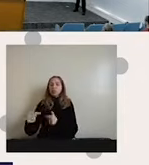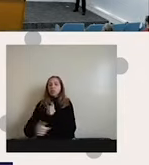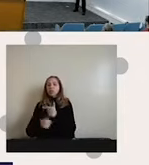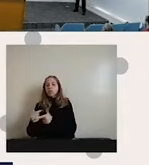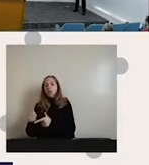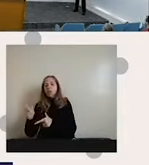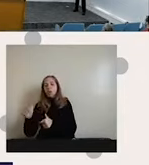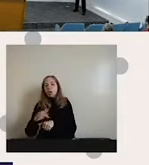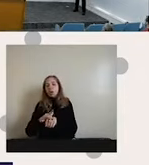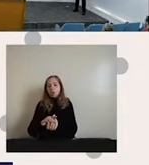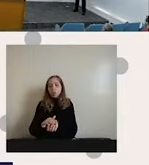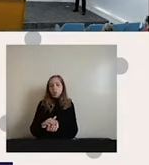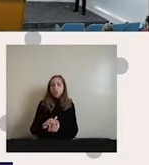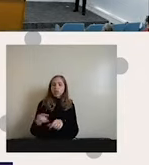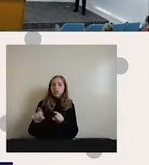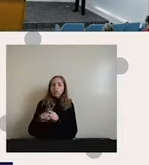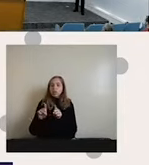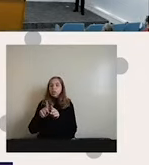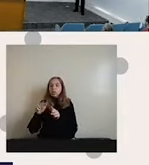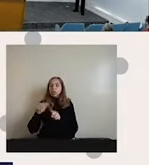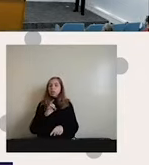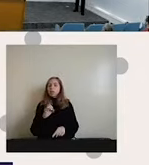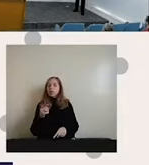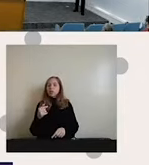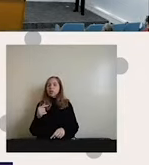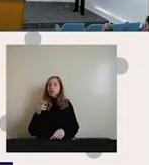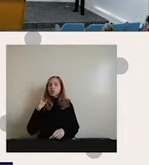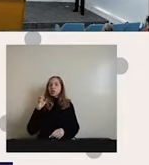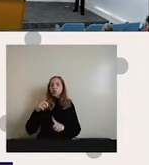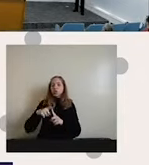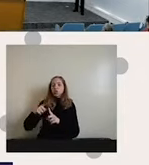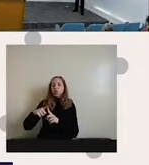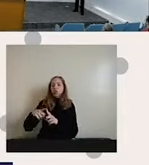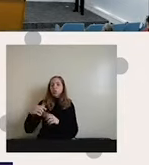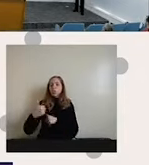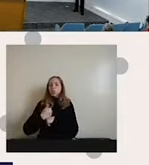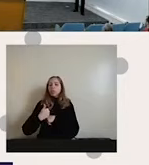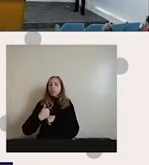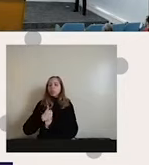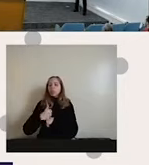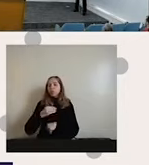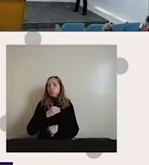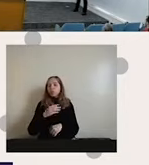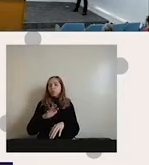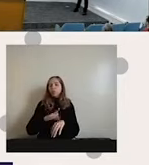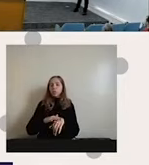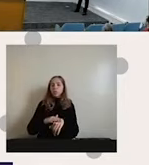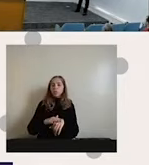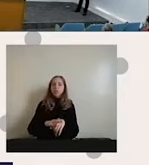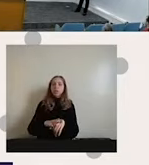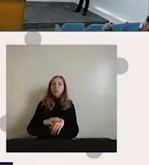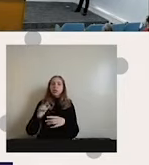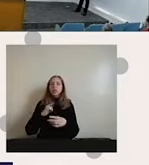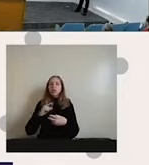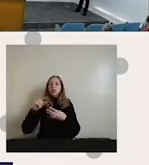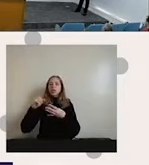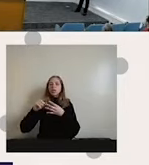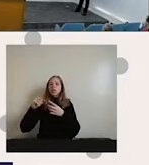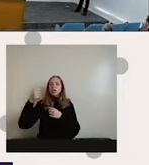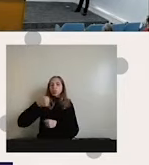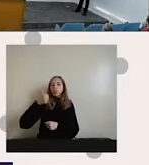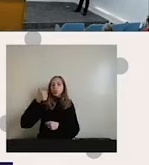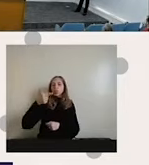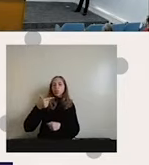1, né, o trabalho é a causa direta, chamada doença profissional, quanto as doenças Schilling 2 e 3, onde o trabalho ele influenciou